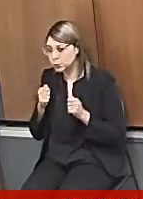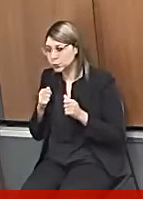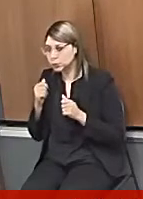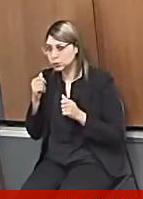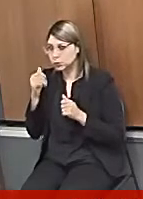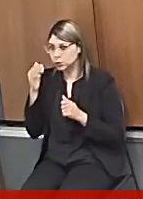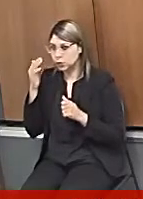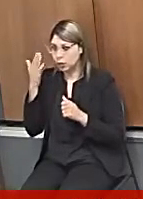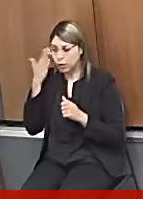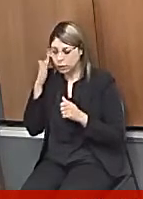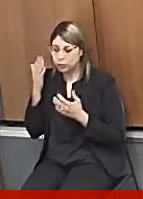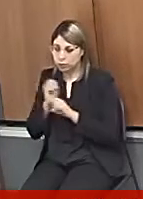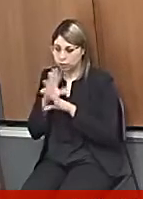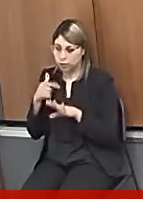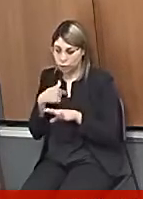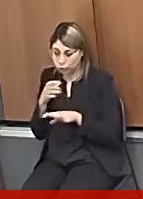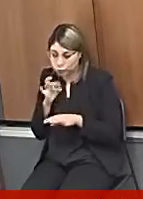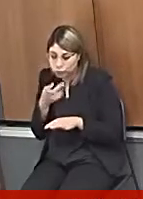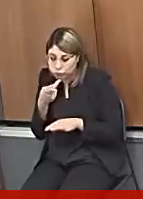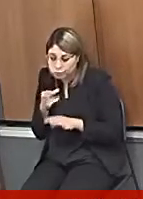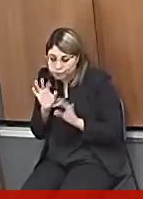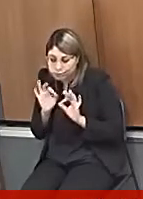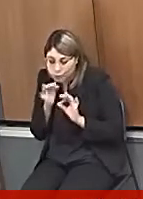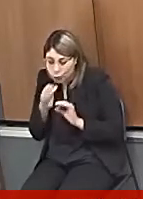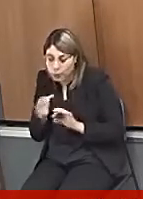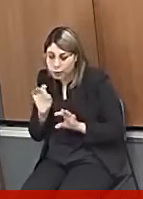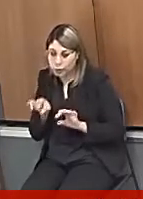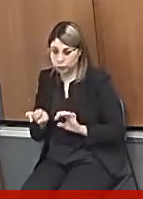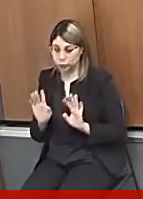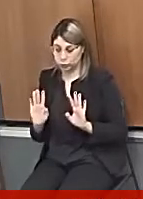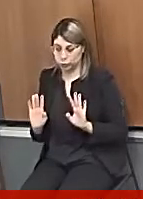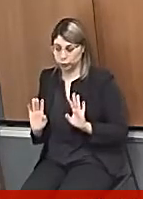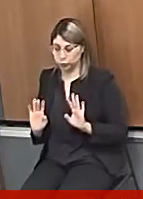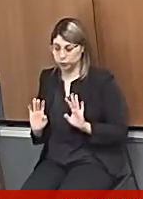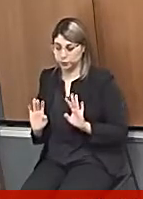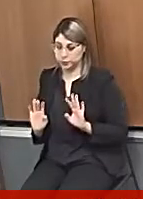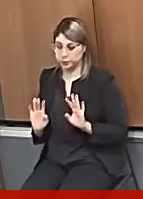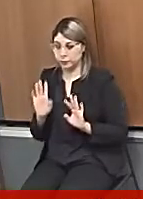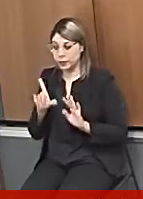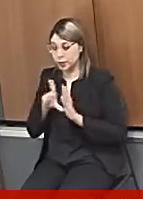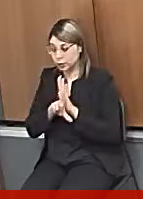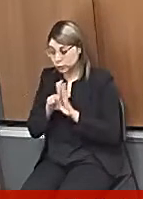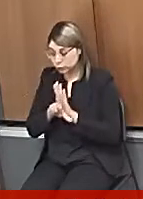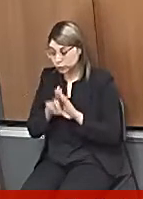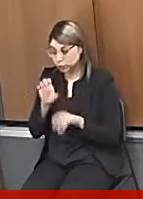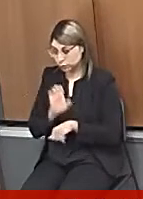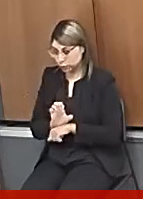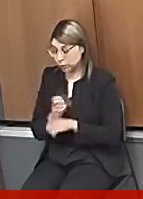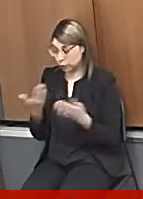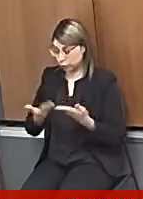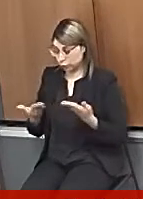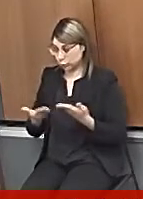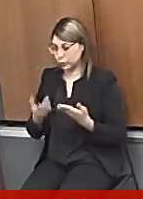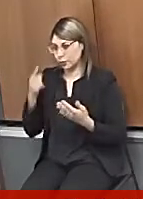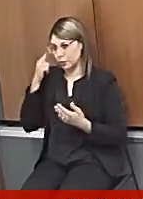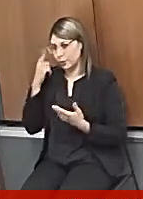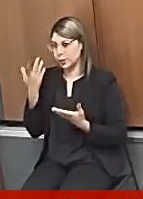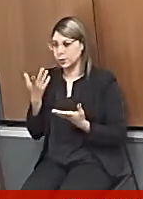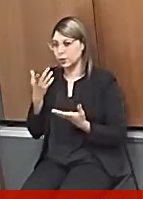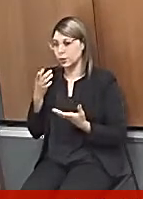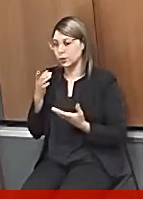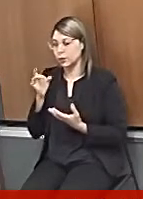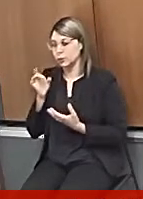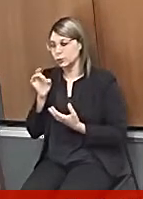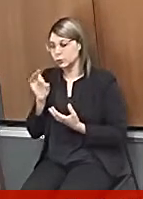mas a ponderação que eu faria essa independentemente disso é a a a legislação do estado hoje vamos pensar seguinte